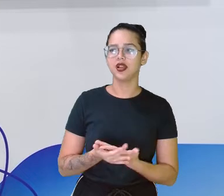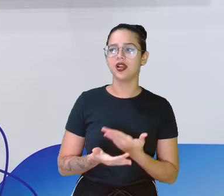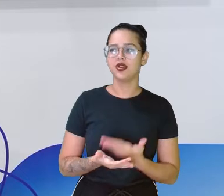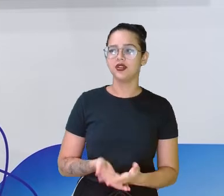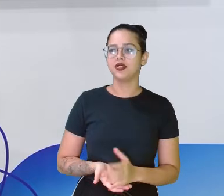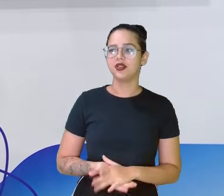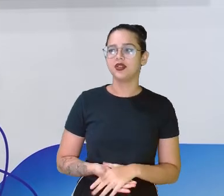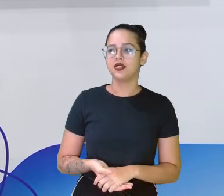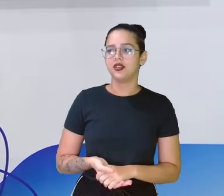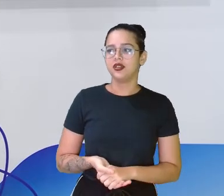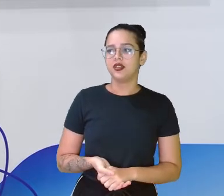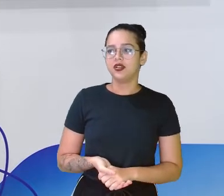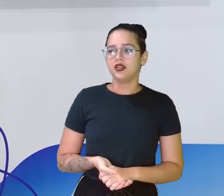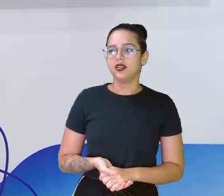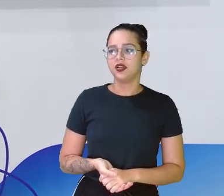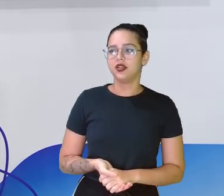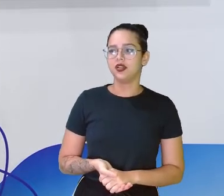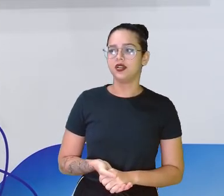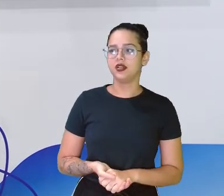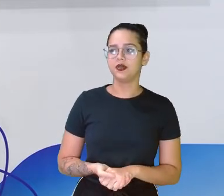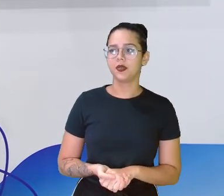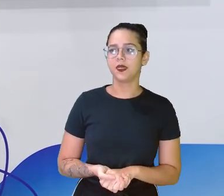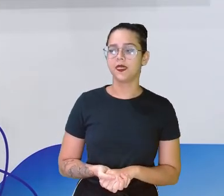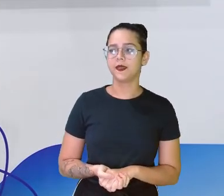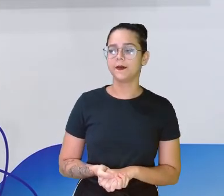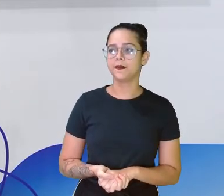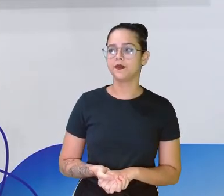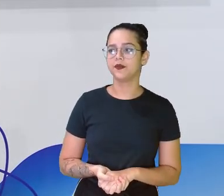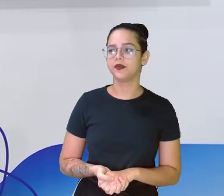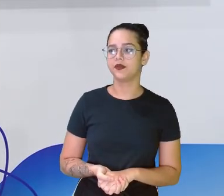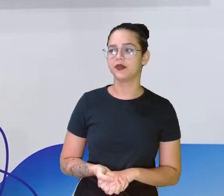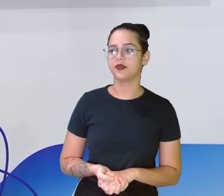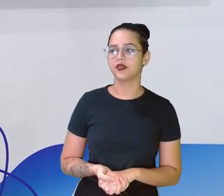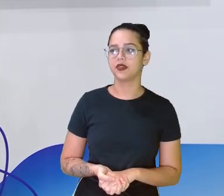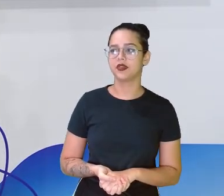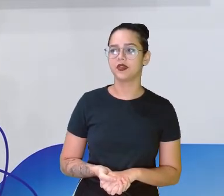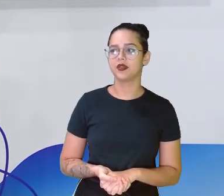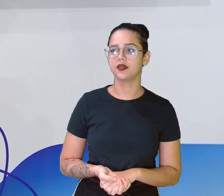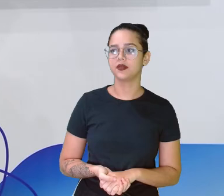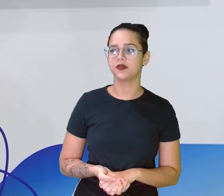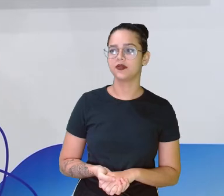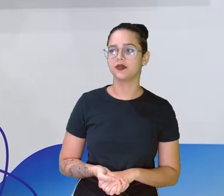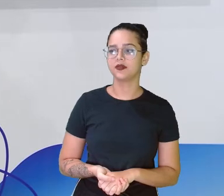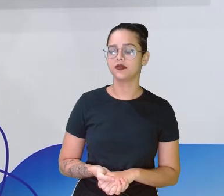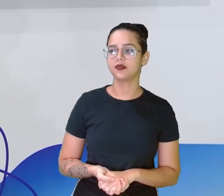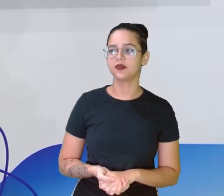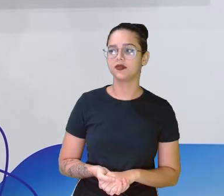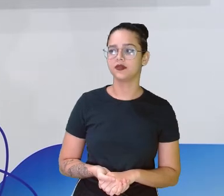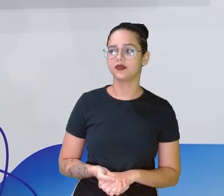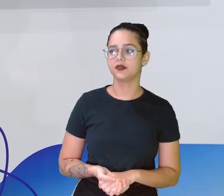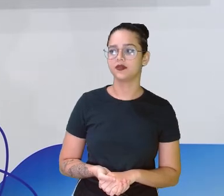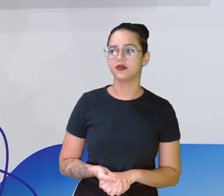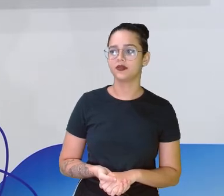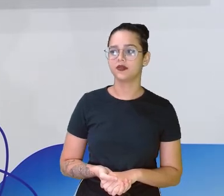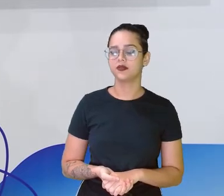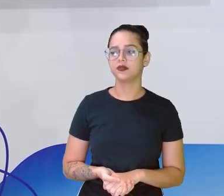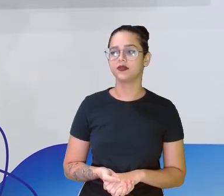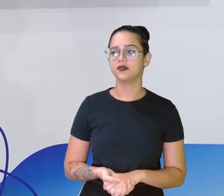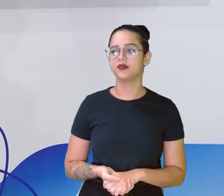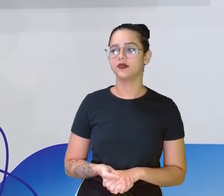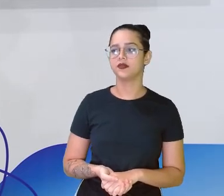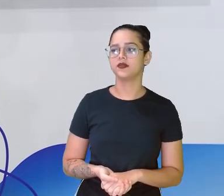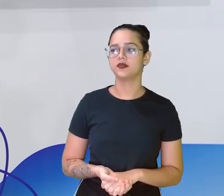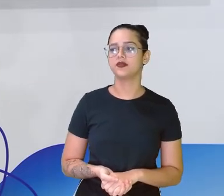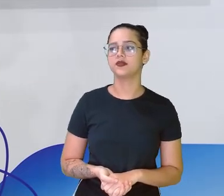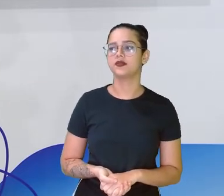Vamos lá. Vamos passar aqui. Opa, acho que bugou o